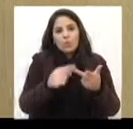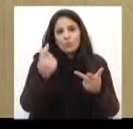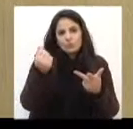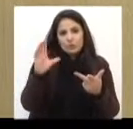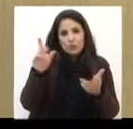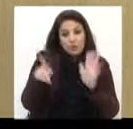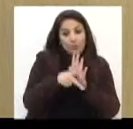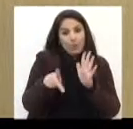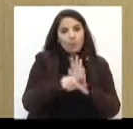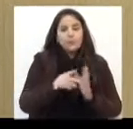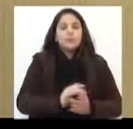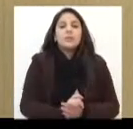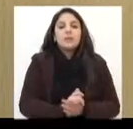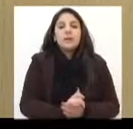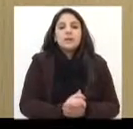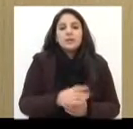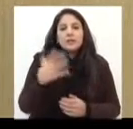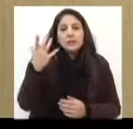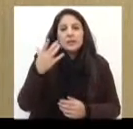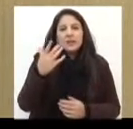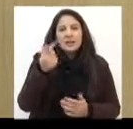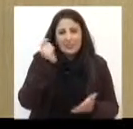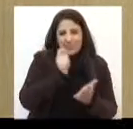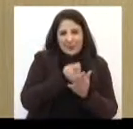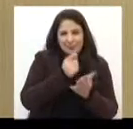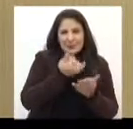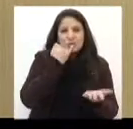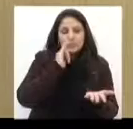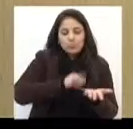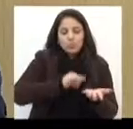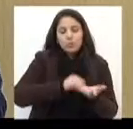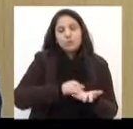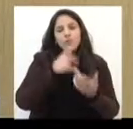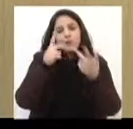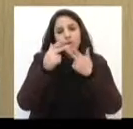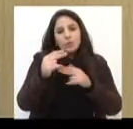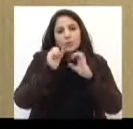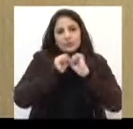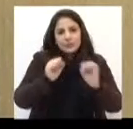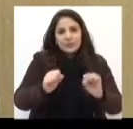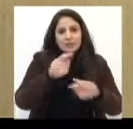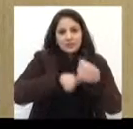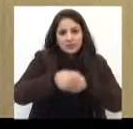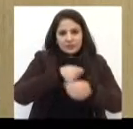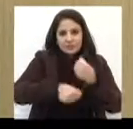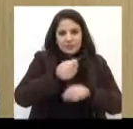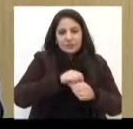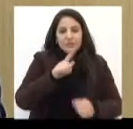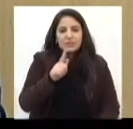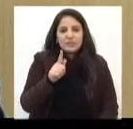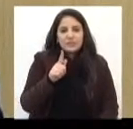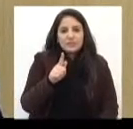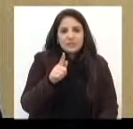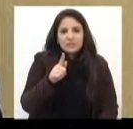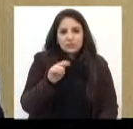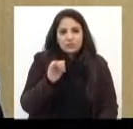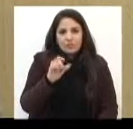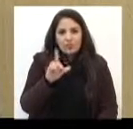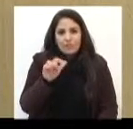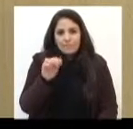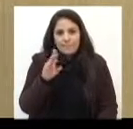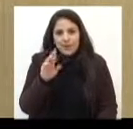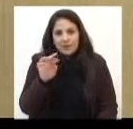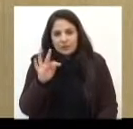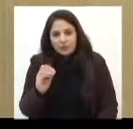receitas próprias, obtidas através do pagamento de impostos. De acordo com o secretário de Finanças, Gilberto Bedin,